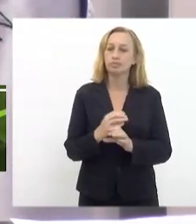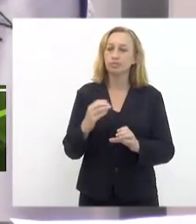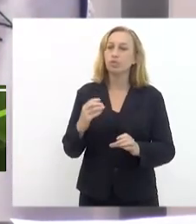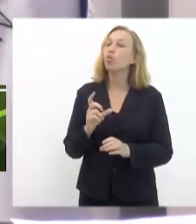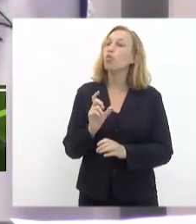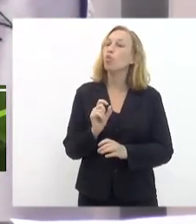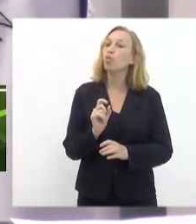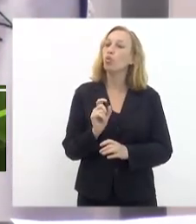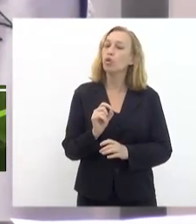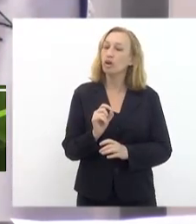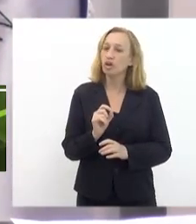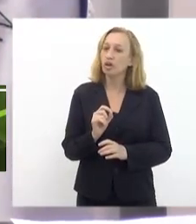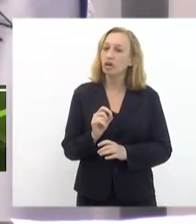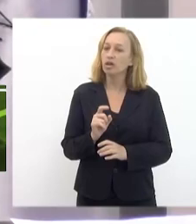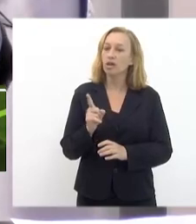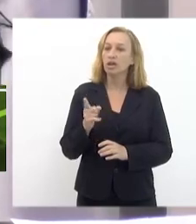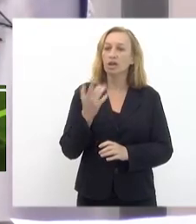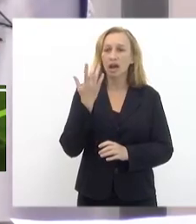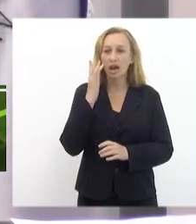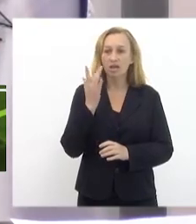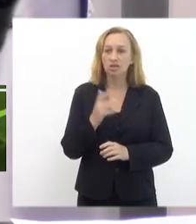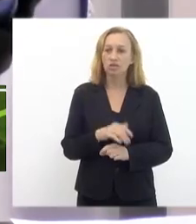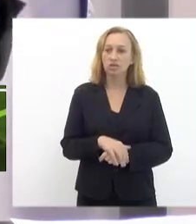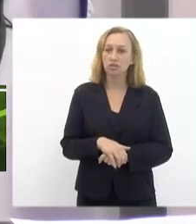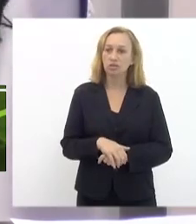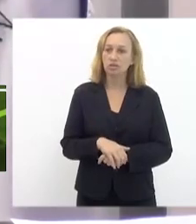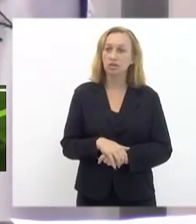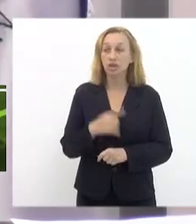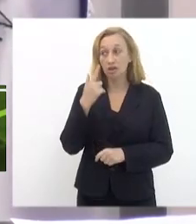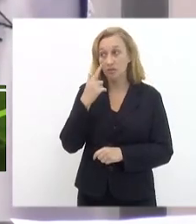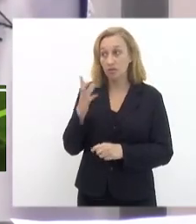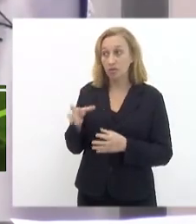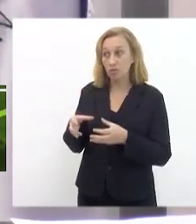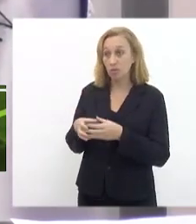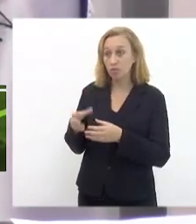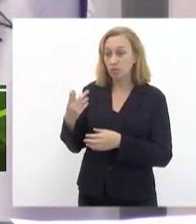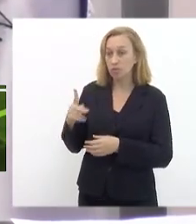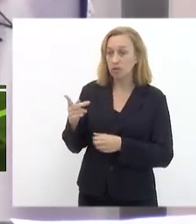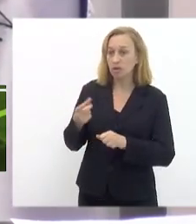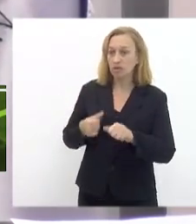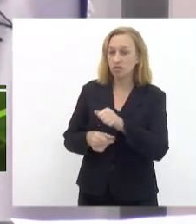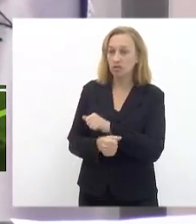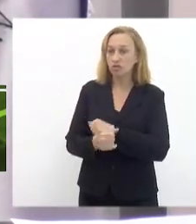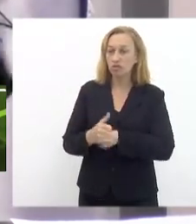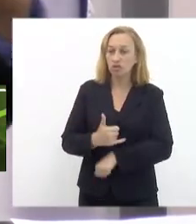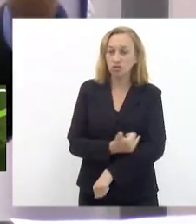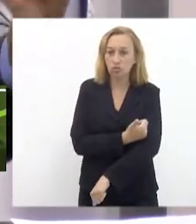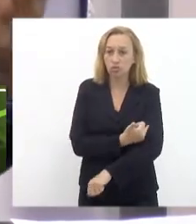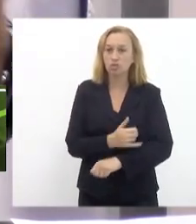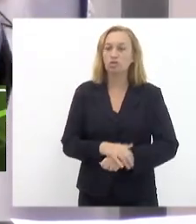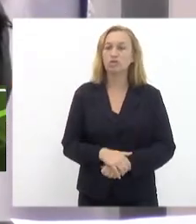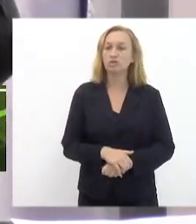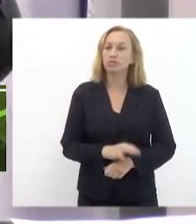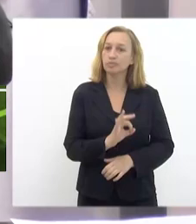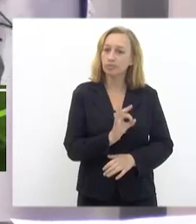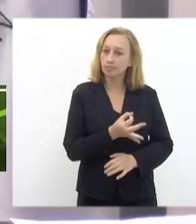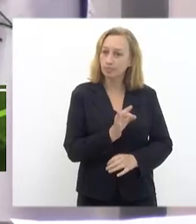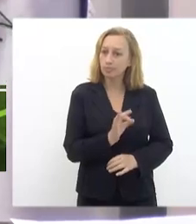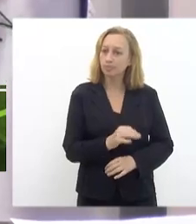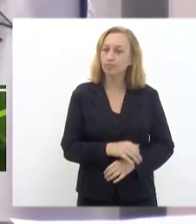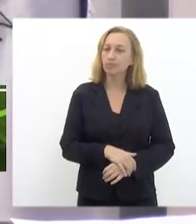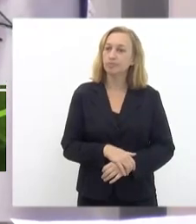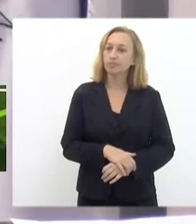ele considera ele vela com Equipe técnica de investimento estruturante evidentemente